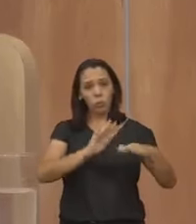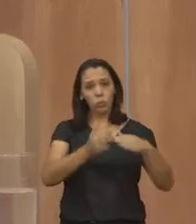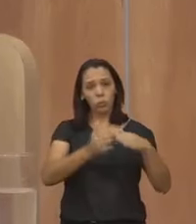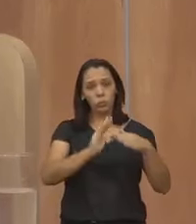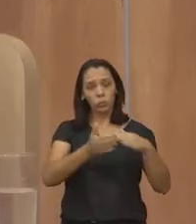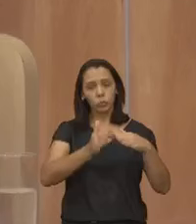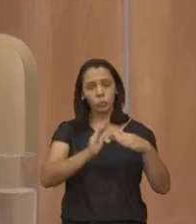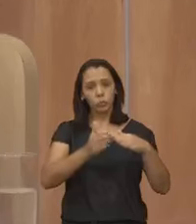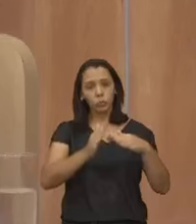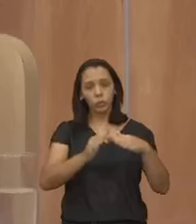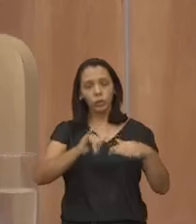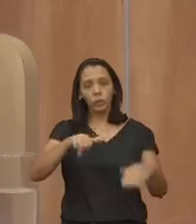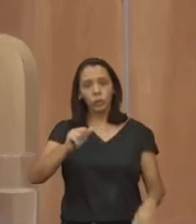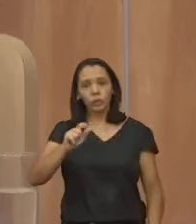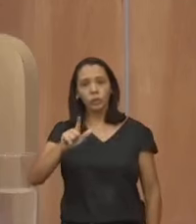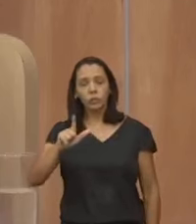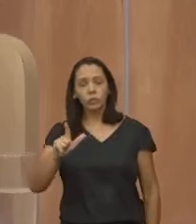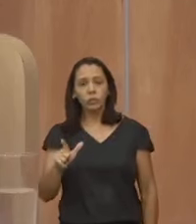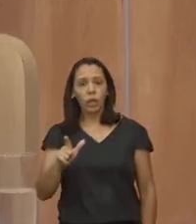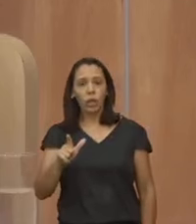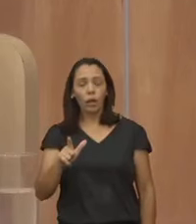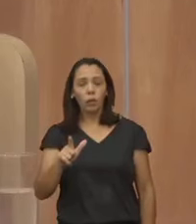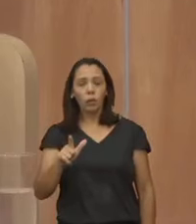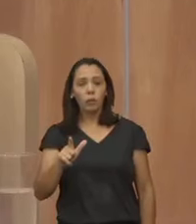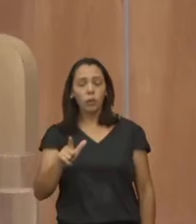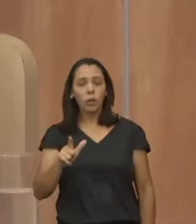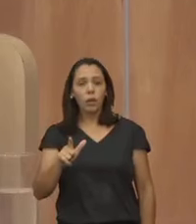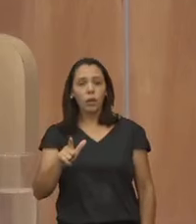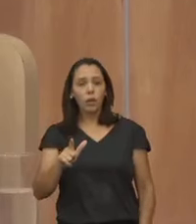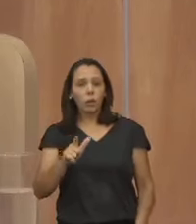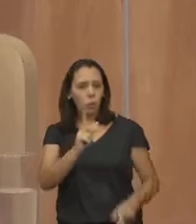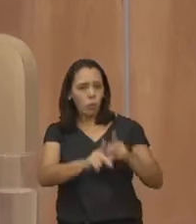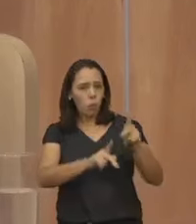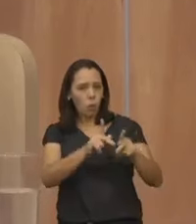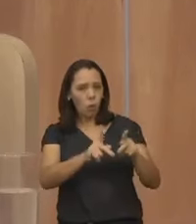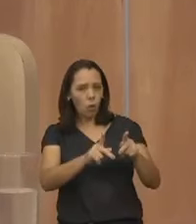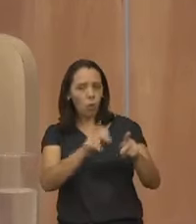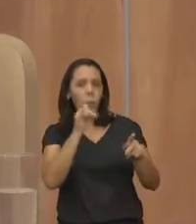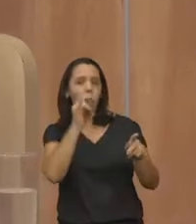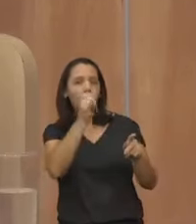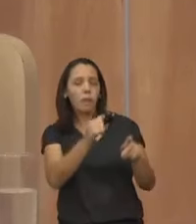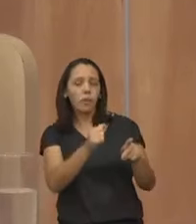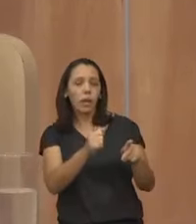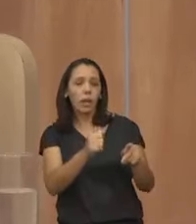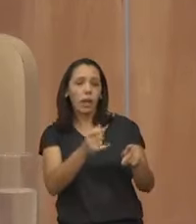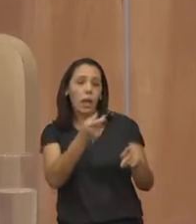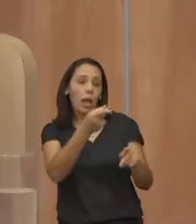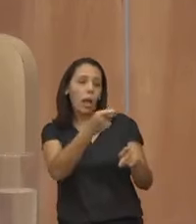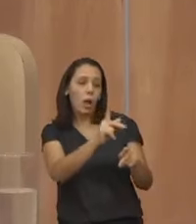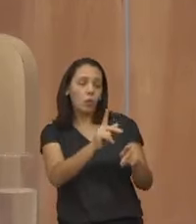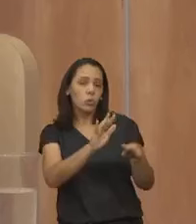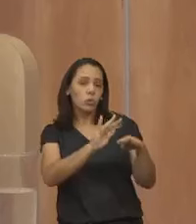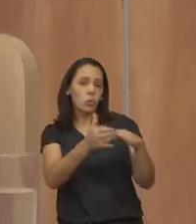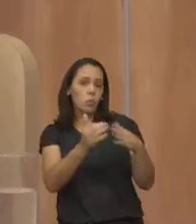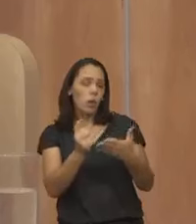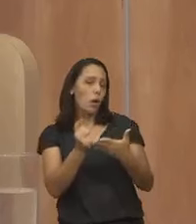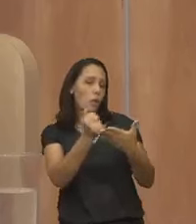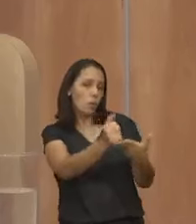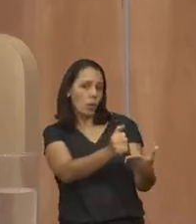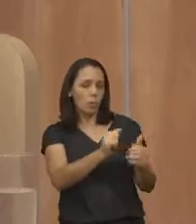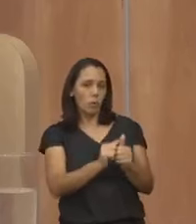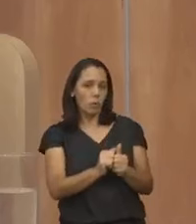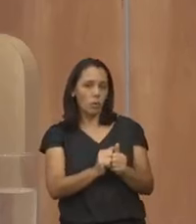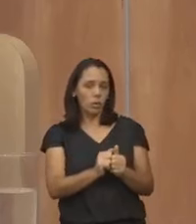dos vereadores, da sub do Veraneijal. Mas da região da Geraldo Scavone, e